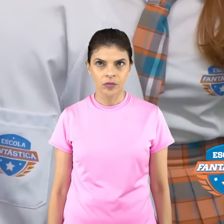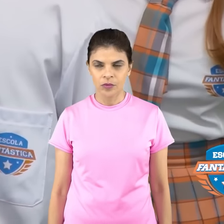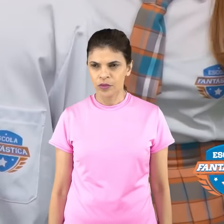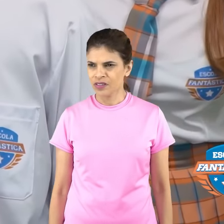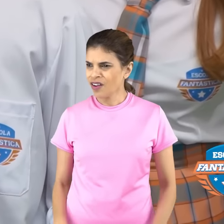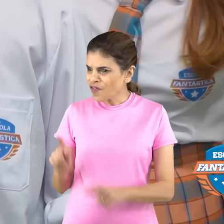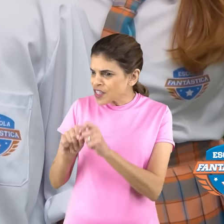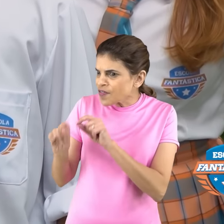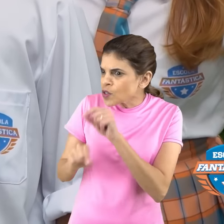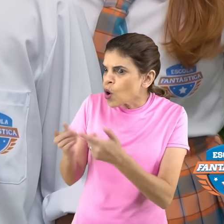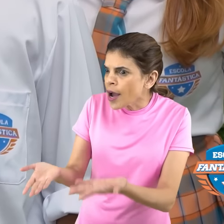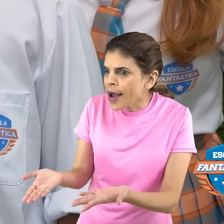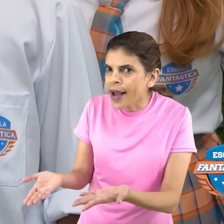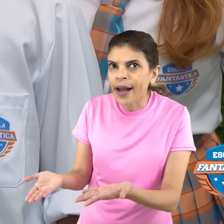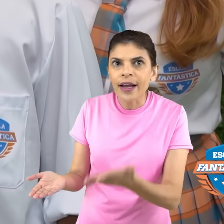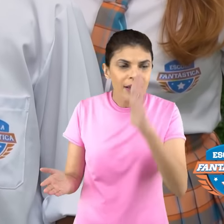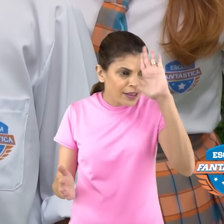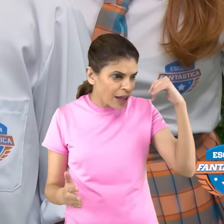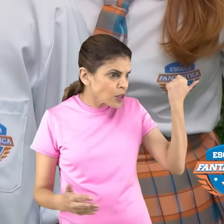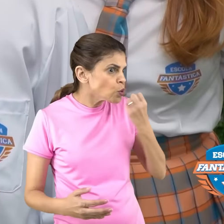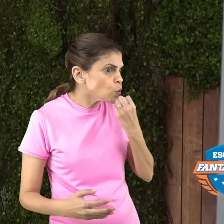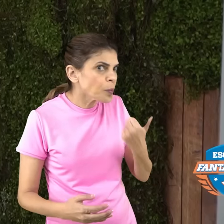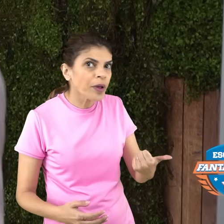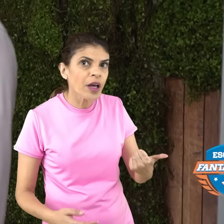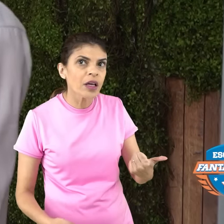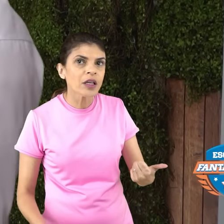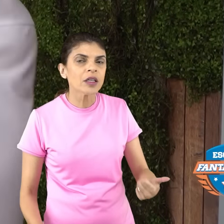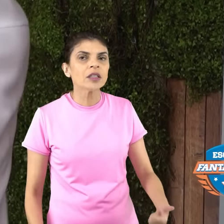Rafael, o que você fez? Daniel, você tá bem?